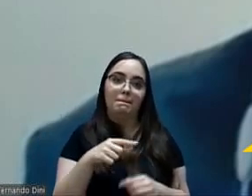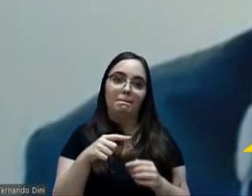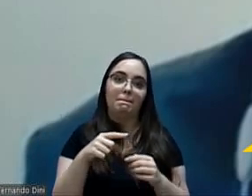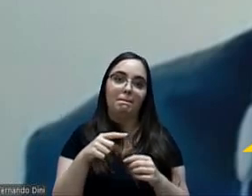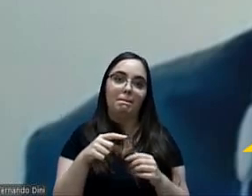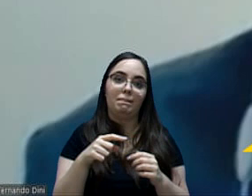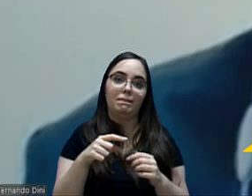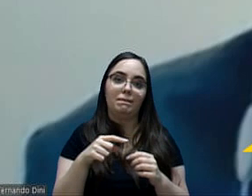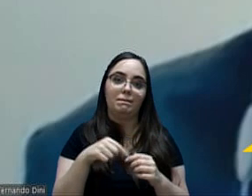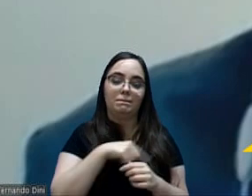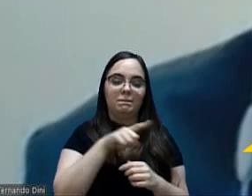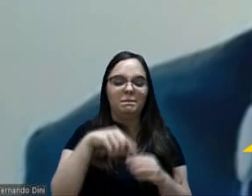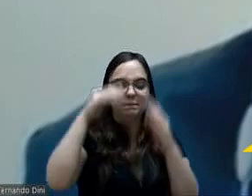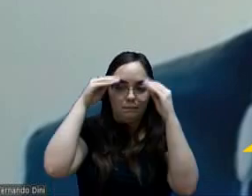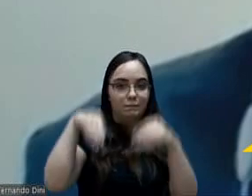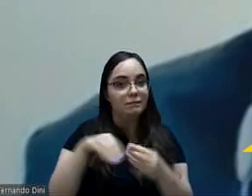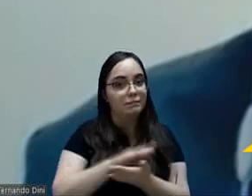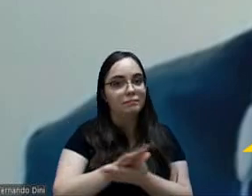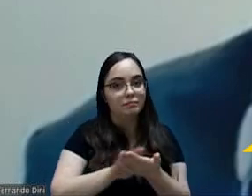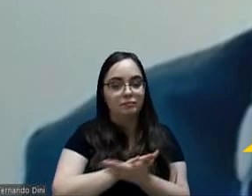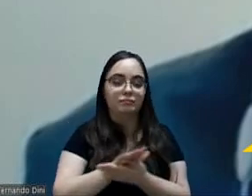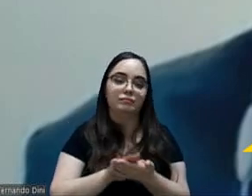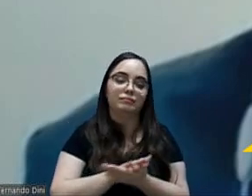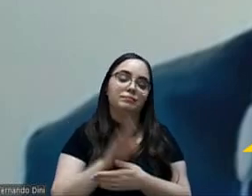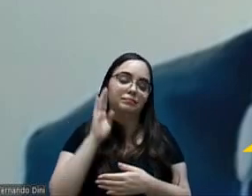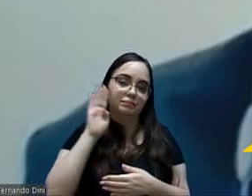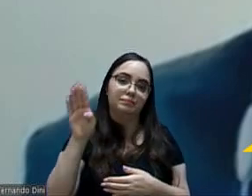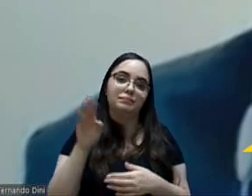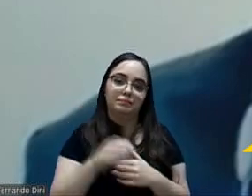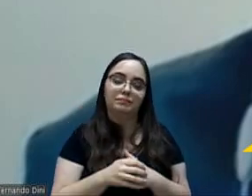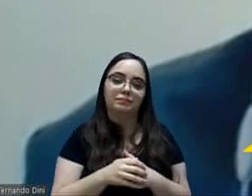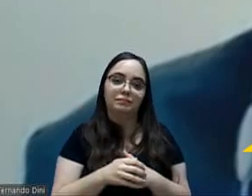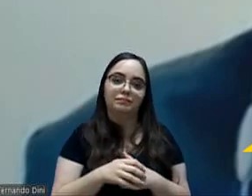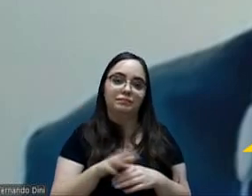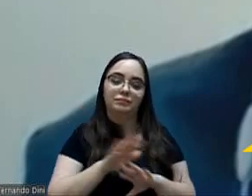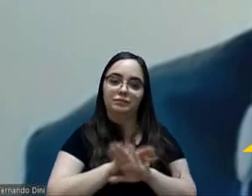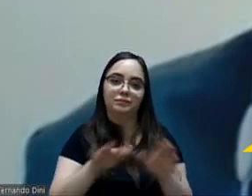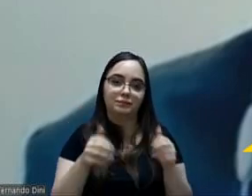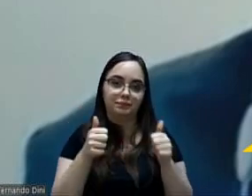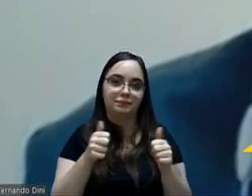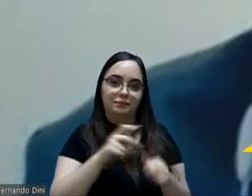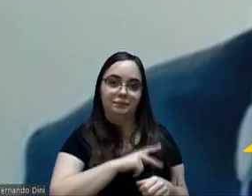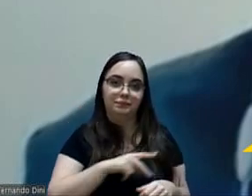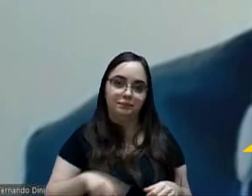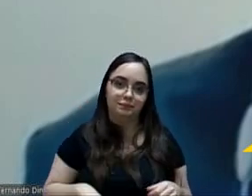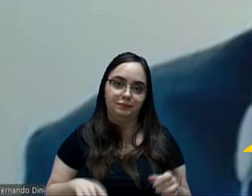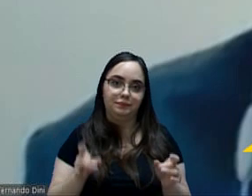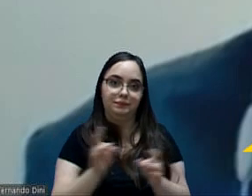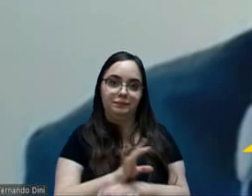é assim que nós iremos conduzir a nossa jornada. Por enquanto é só, presidente.